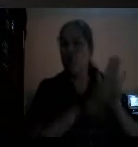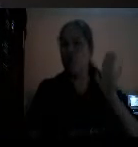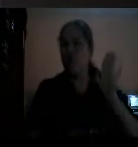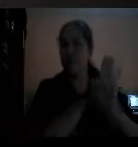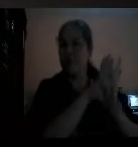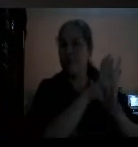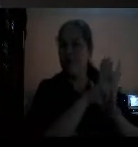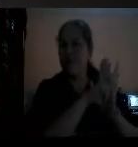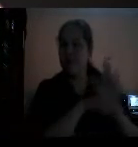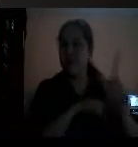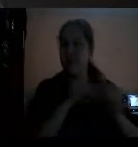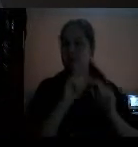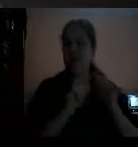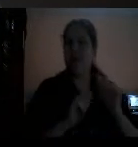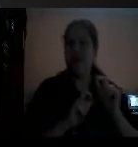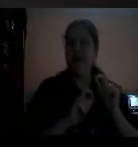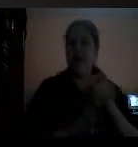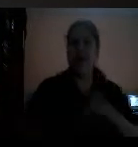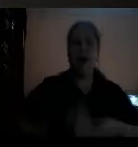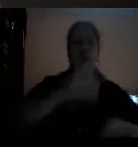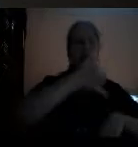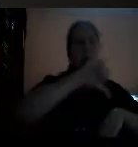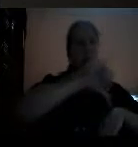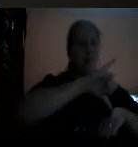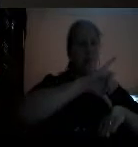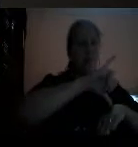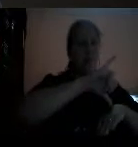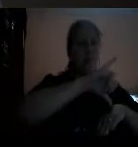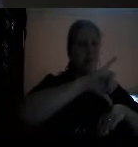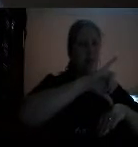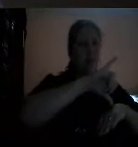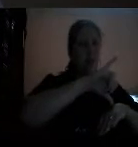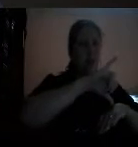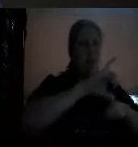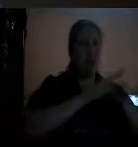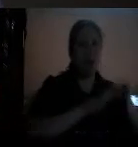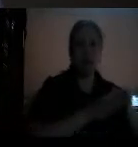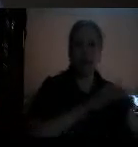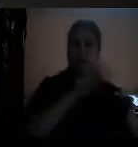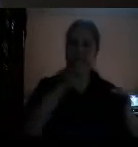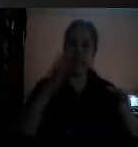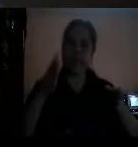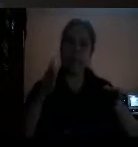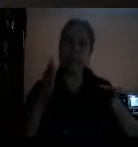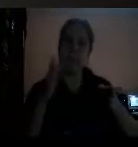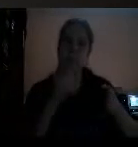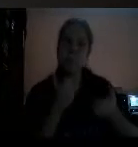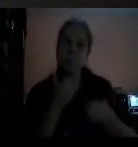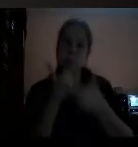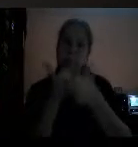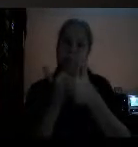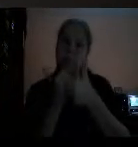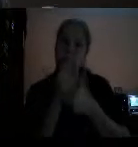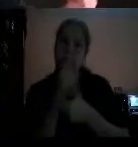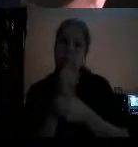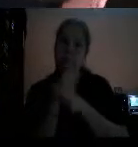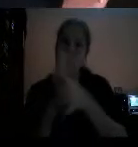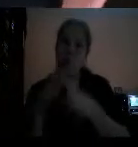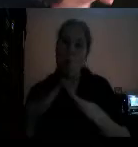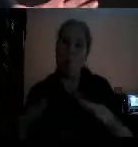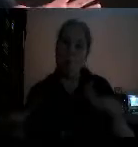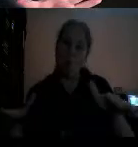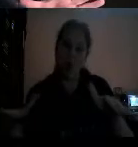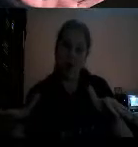ir para o interior. Tá? Se eu não me engano, até no período imperial, a gente já tem essa visão de levar a capital para o interior. Para quê?